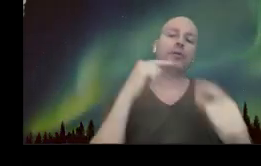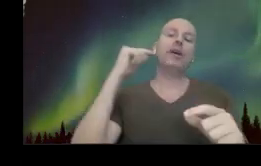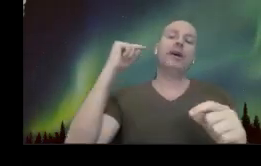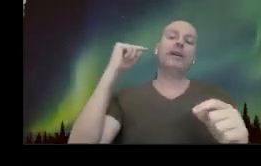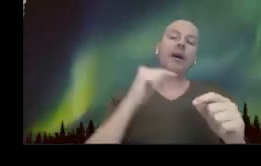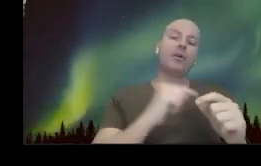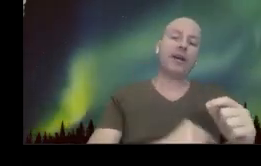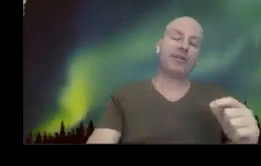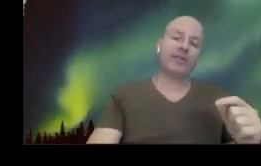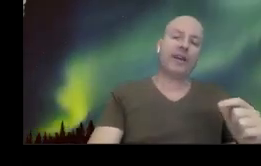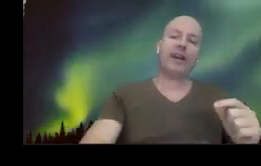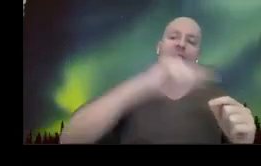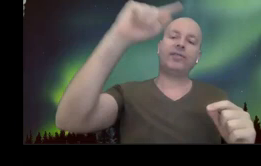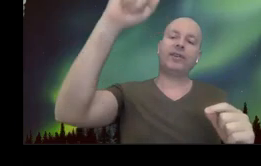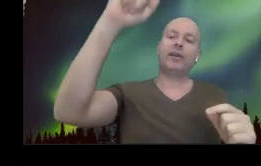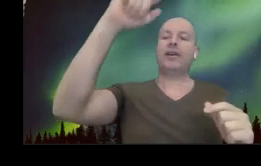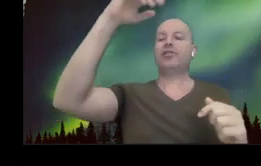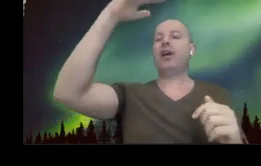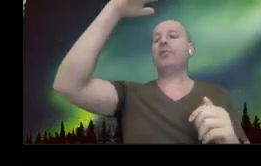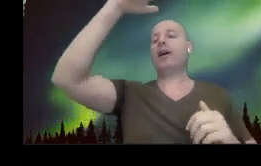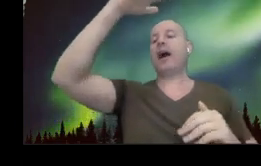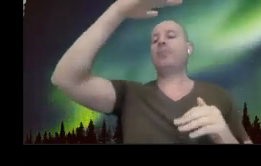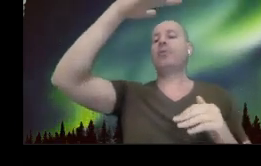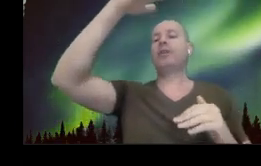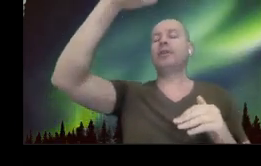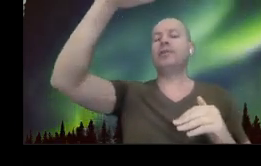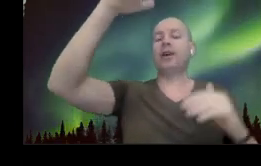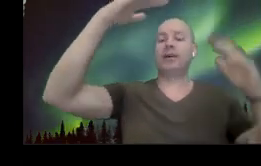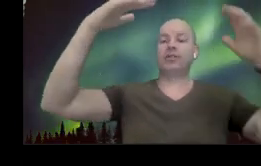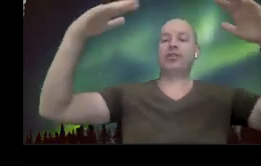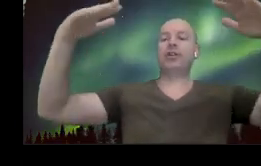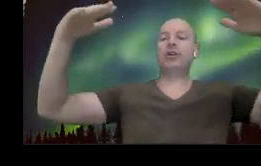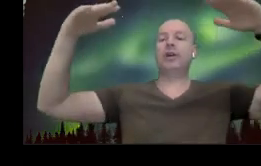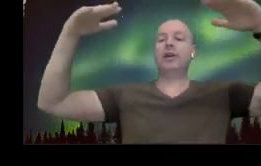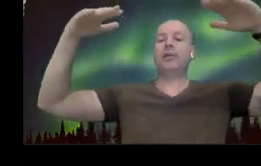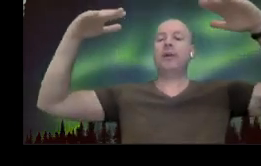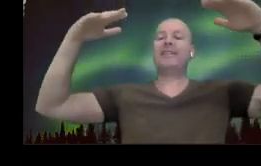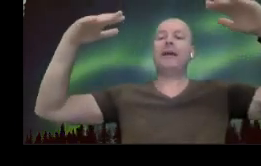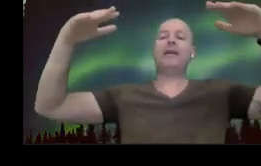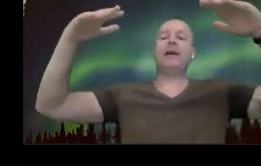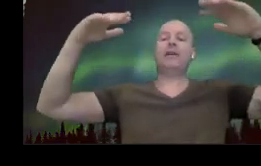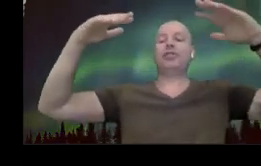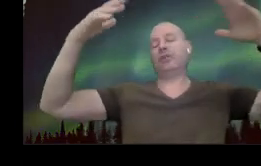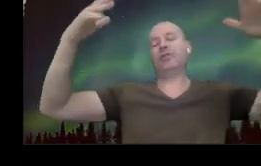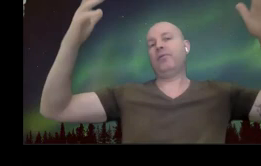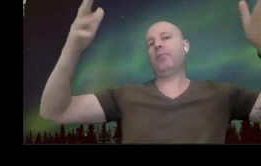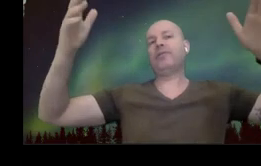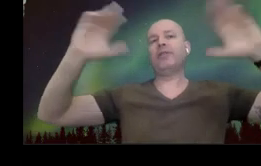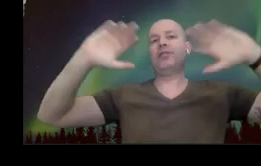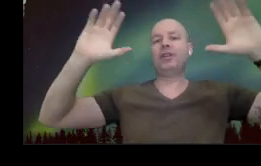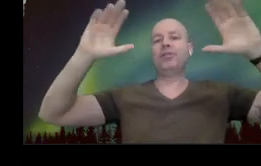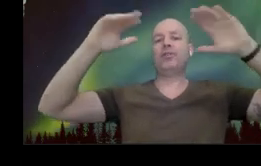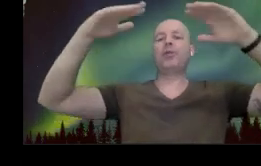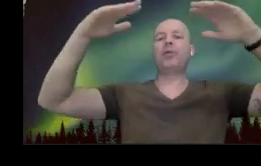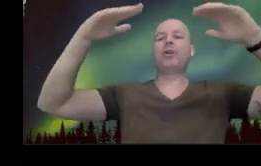muito rápido. O que que acontece? Cresce. Gera uma abundância de matéria de, vamos